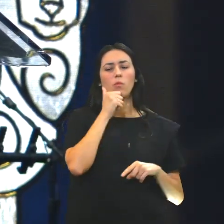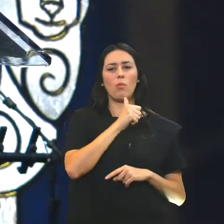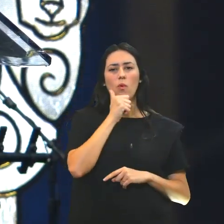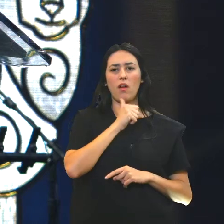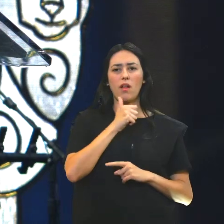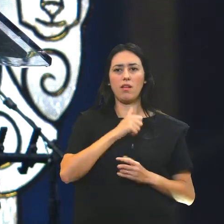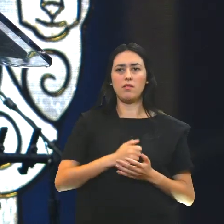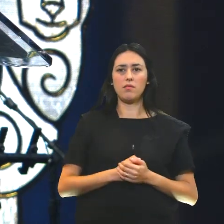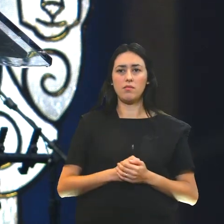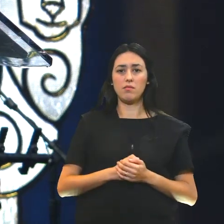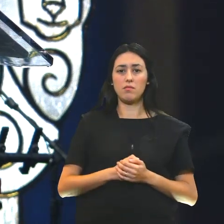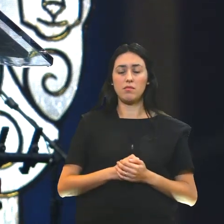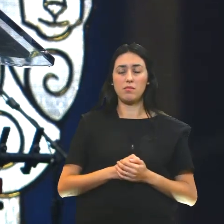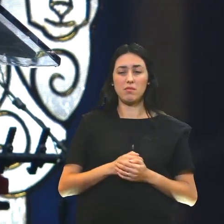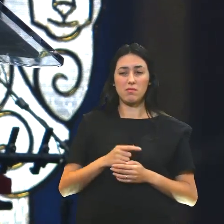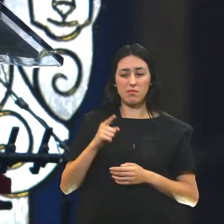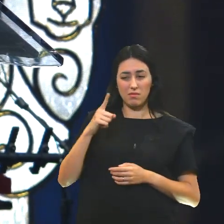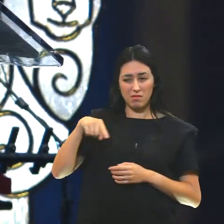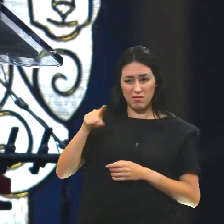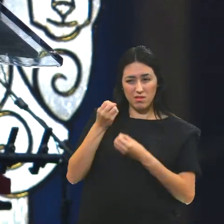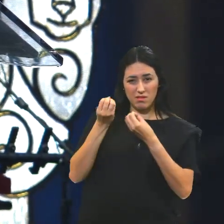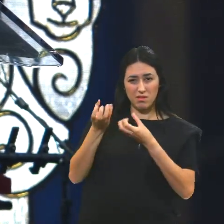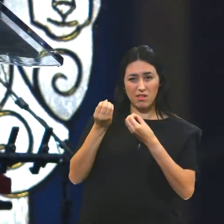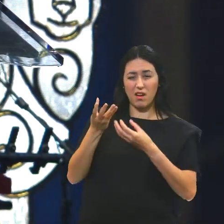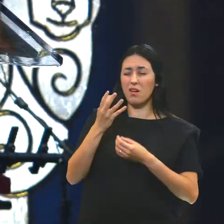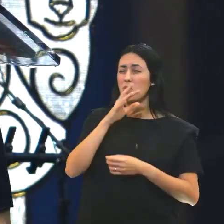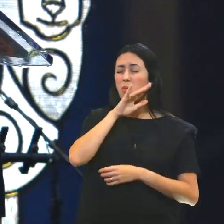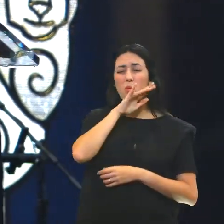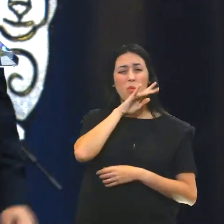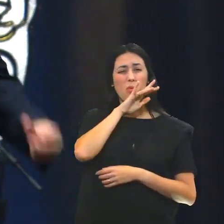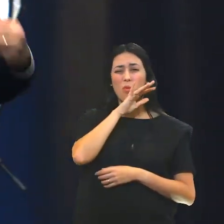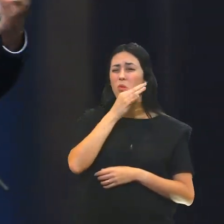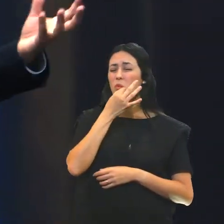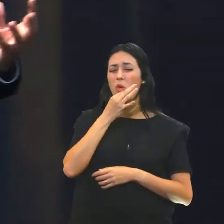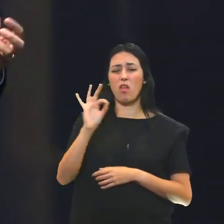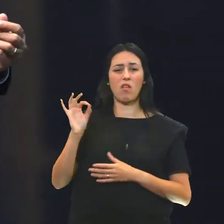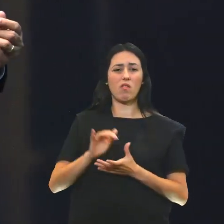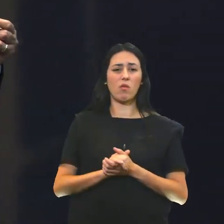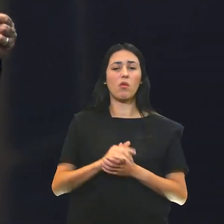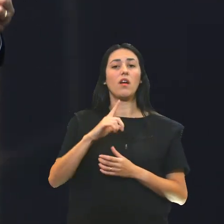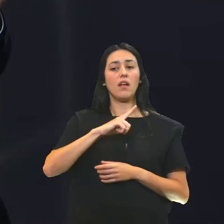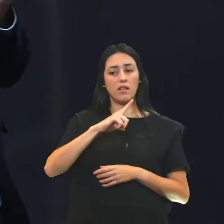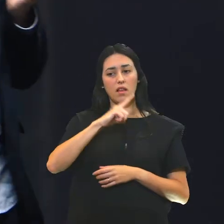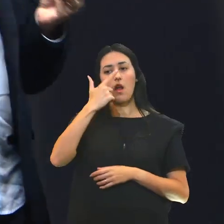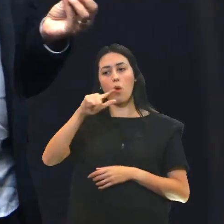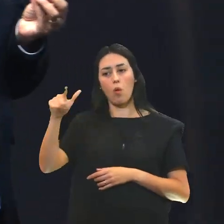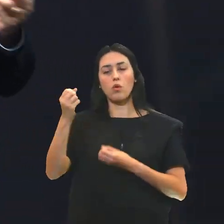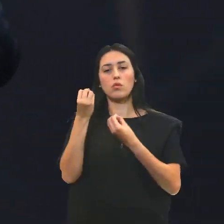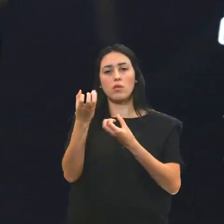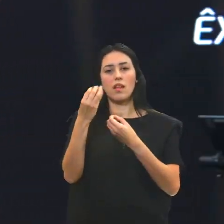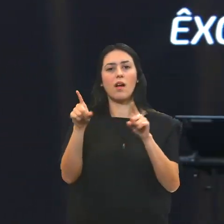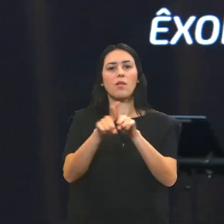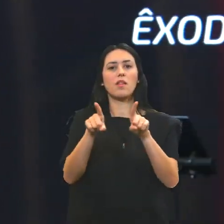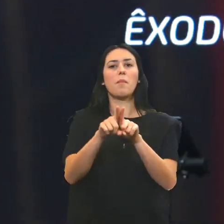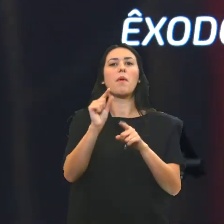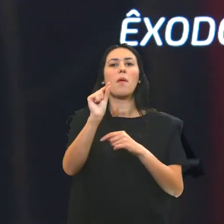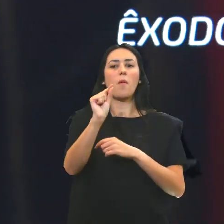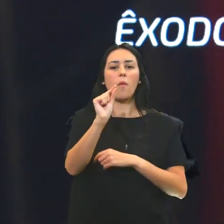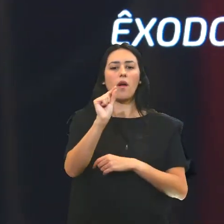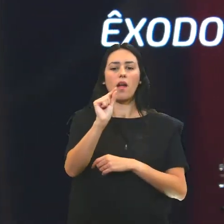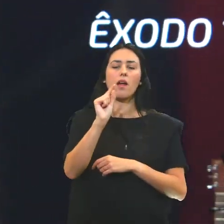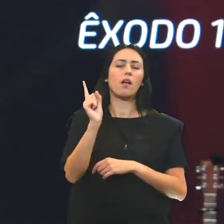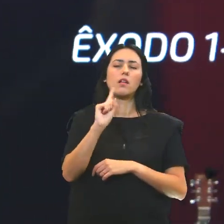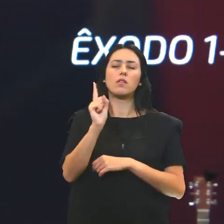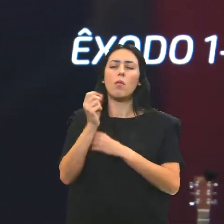São dados que são terríveis. E a gente vai ver outros dados, como o isolamento. Não trouxe dado estatístico,